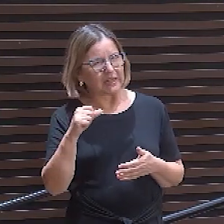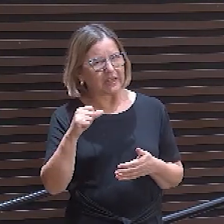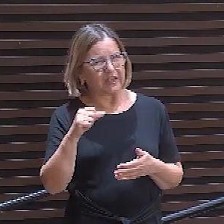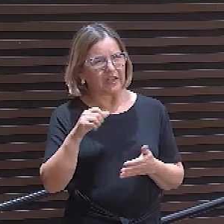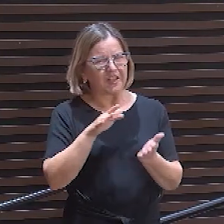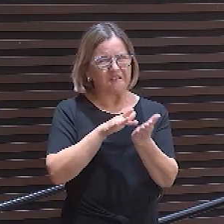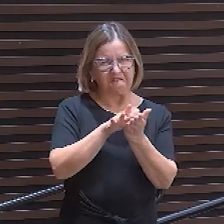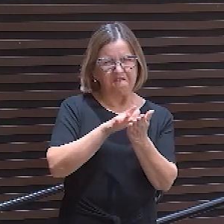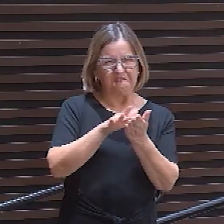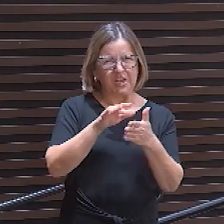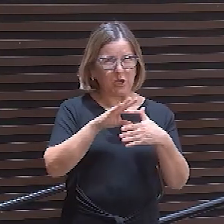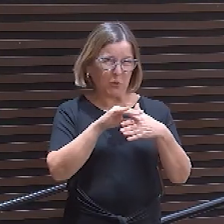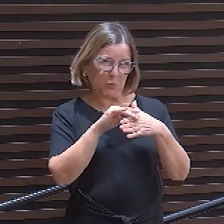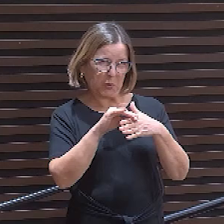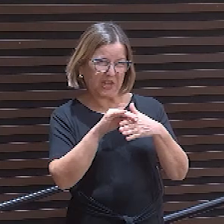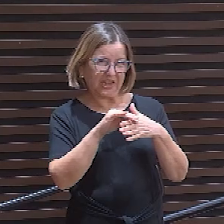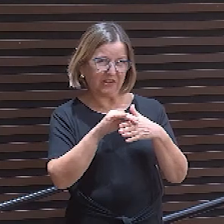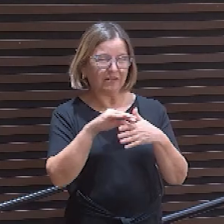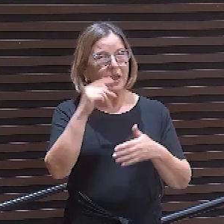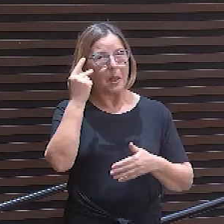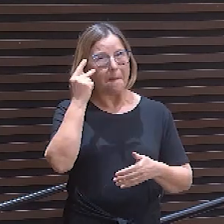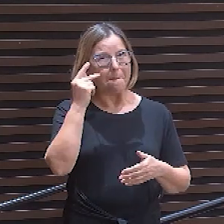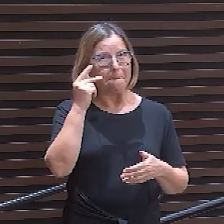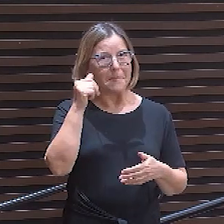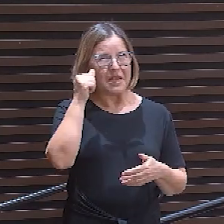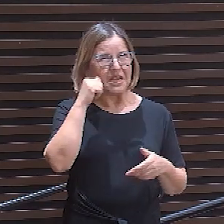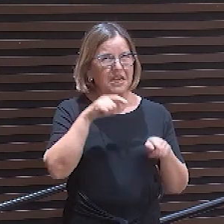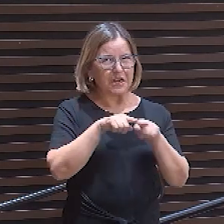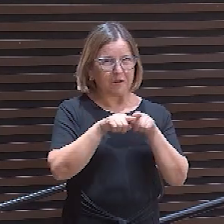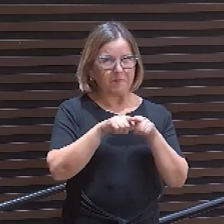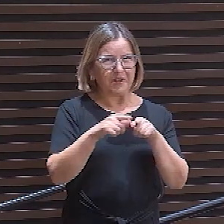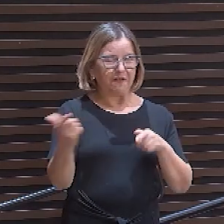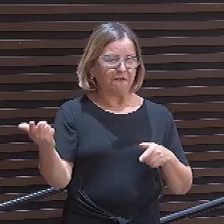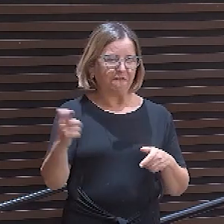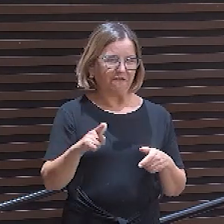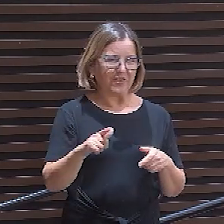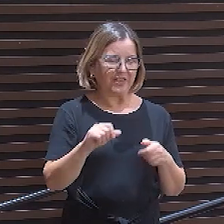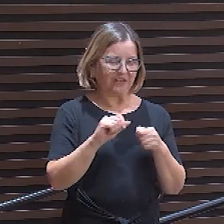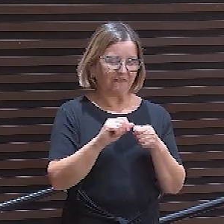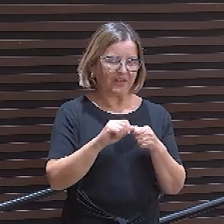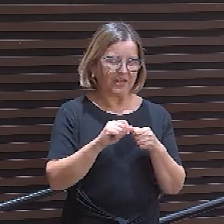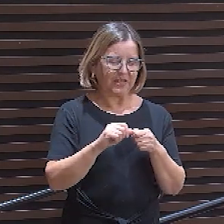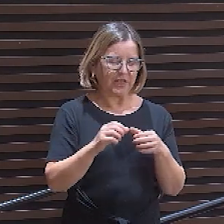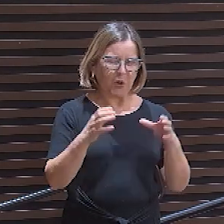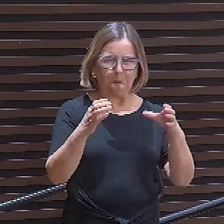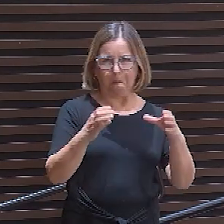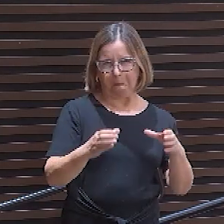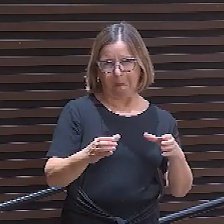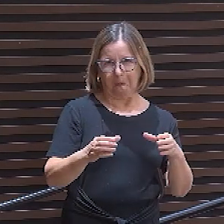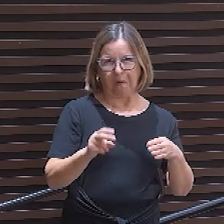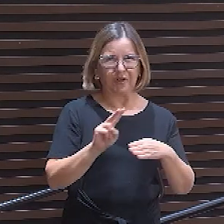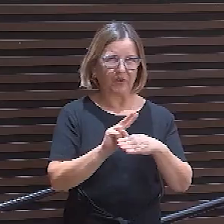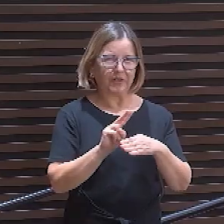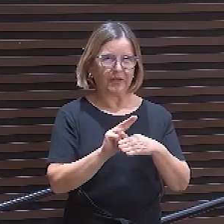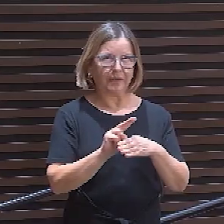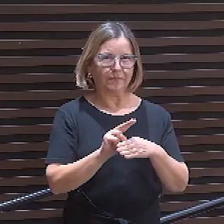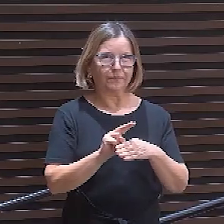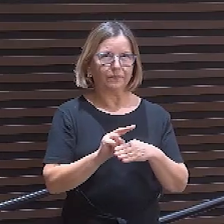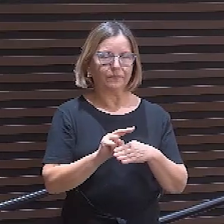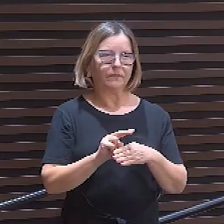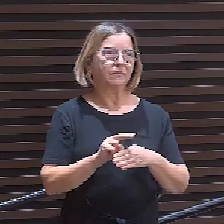viesse fazer um bolo para ele e cuidar dele. O pai não